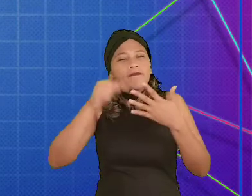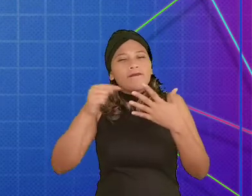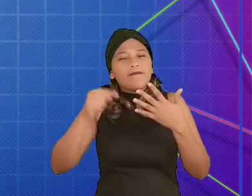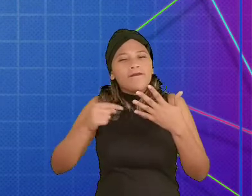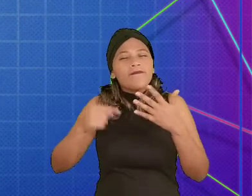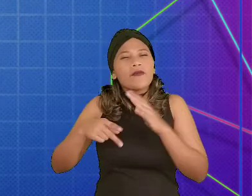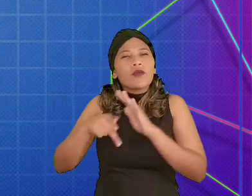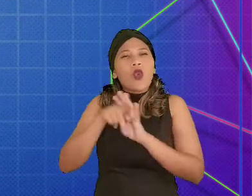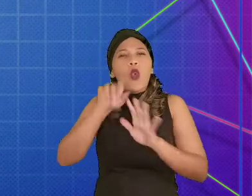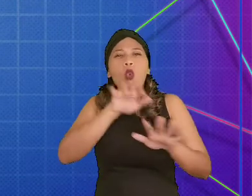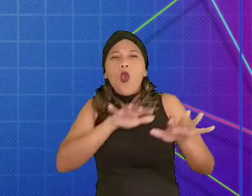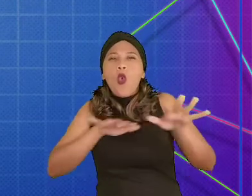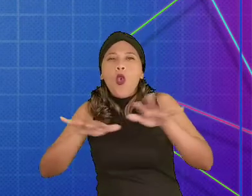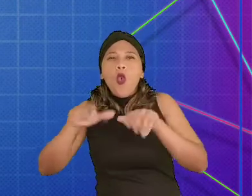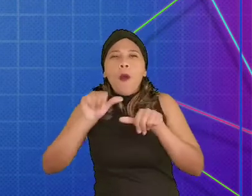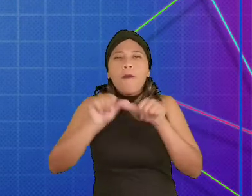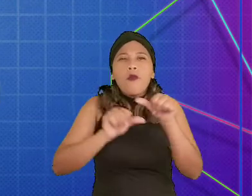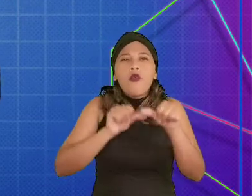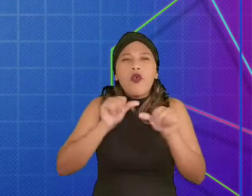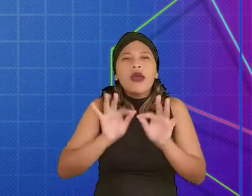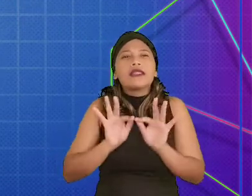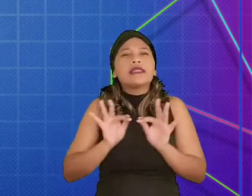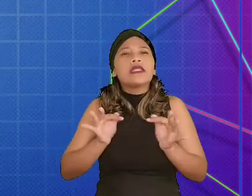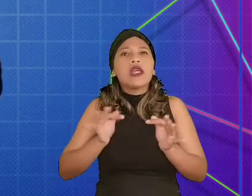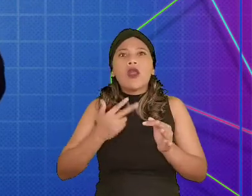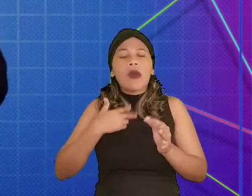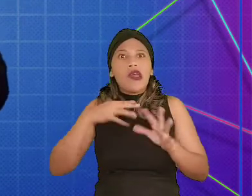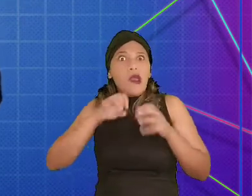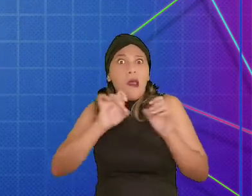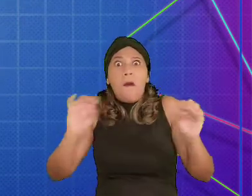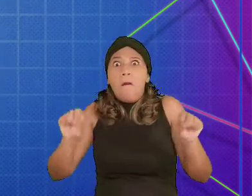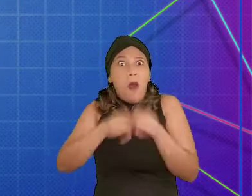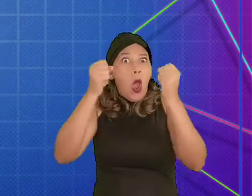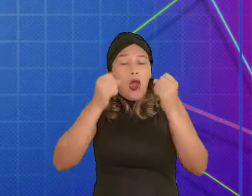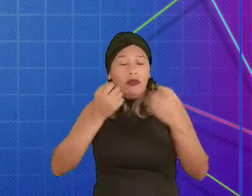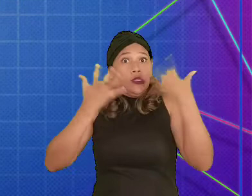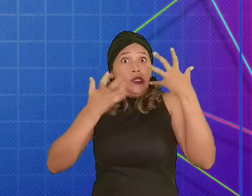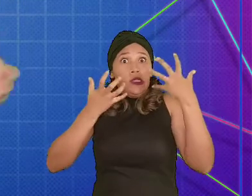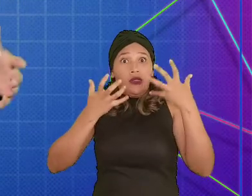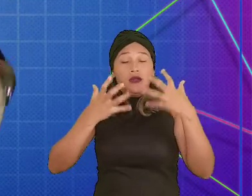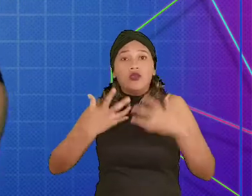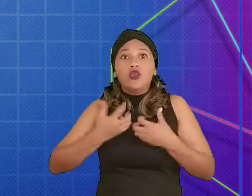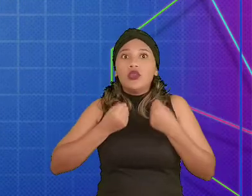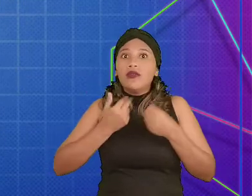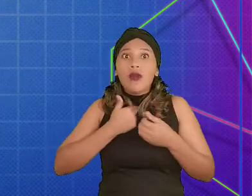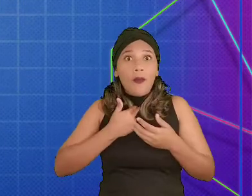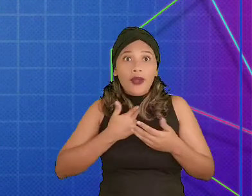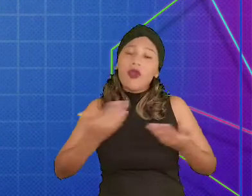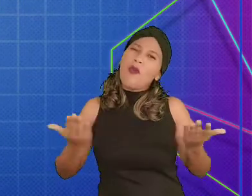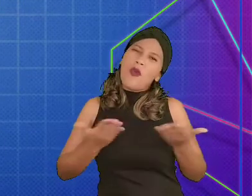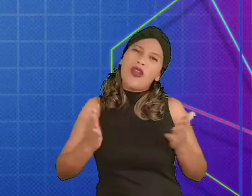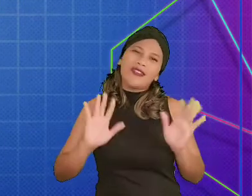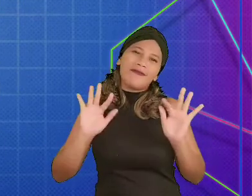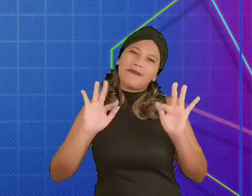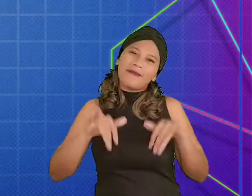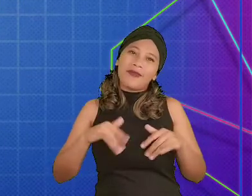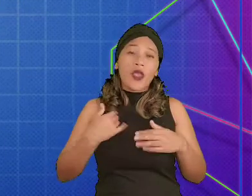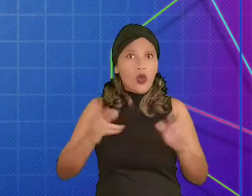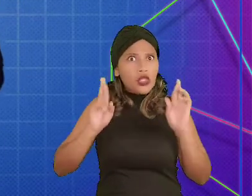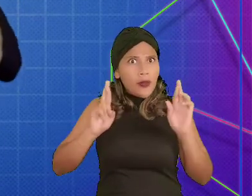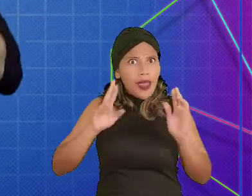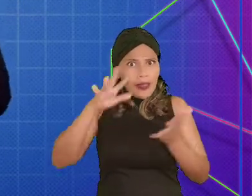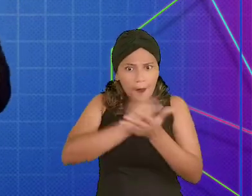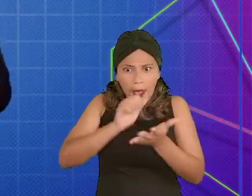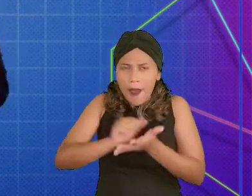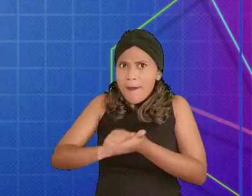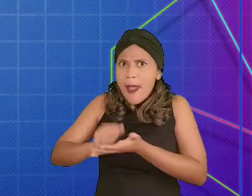similaridades ao ter alterações de cenários e elementos. Não pode ter uma descaracterização do jogo. Então, galera, por hoje é isso. Eu espero que vocês